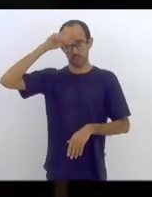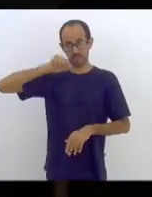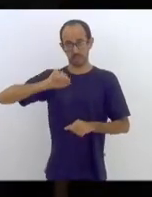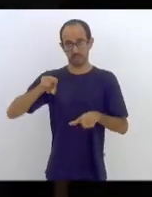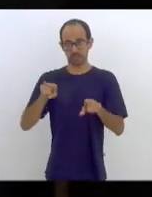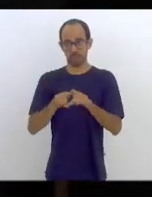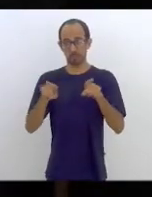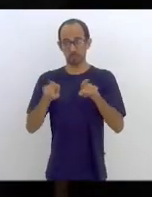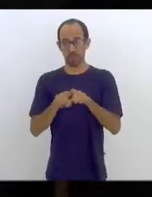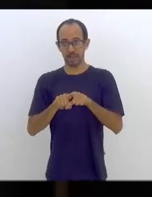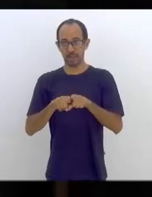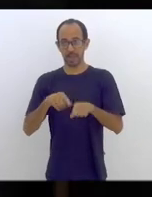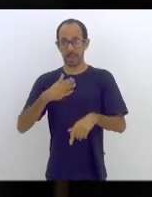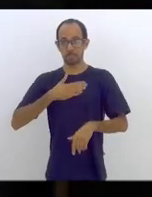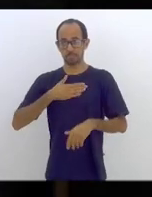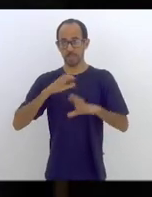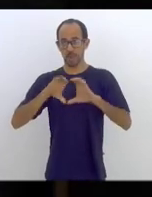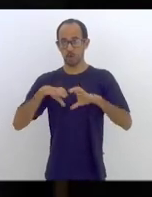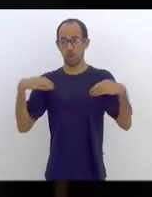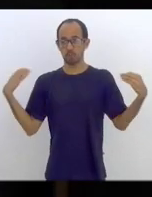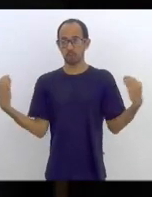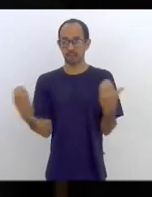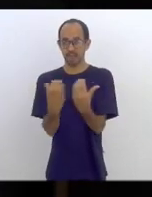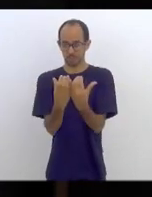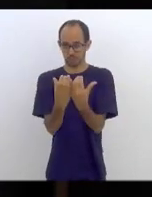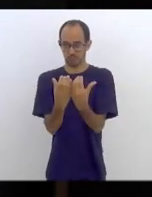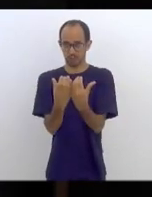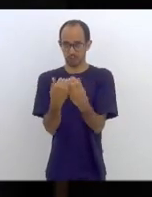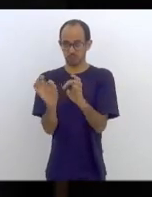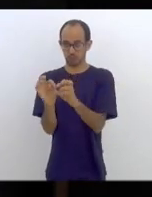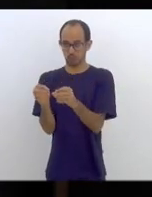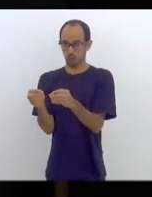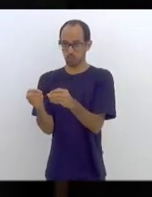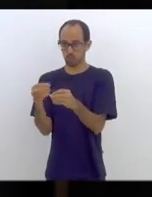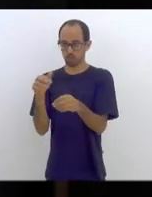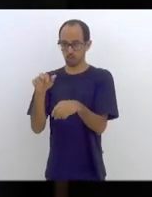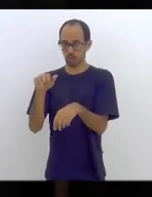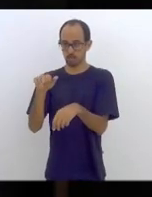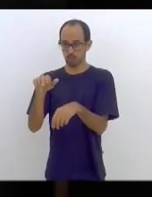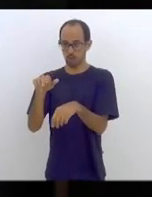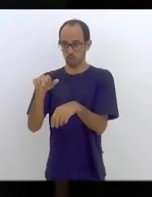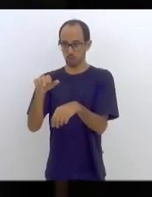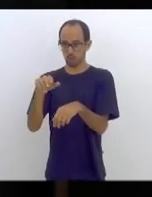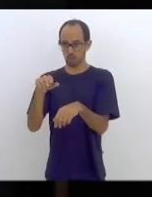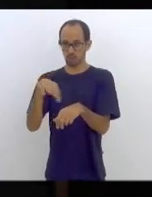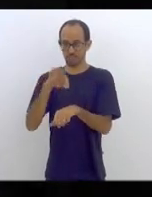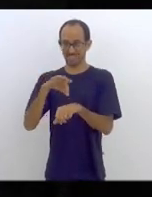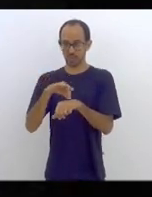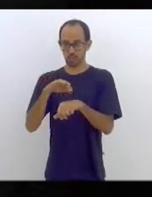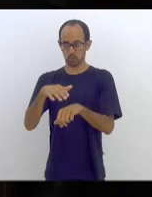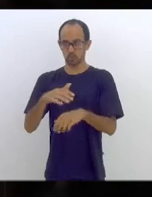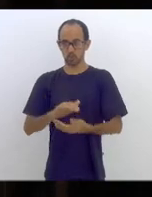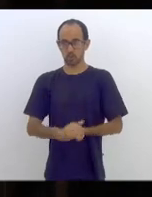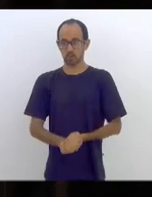e a minha comunidade, todos, meus irmãos de Santos, tá?